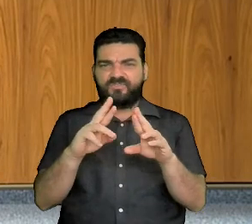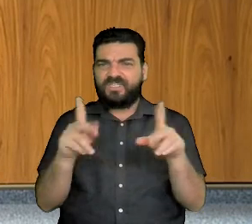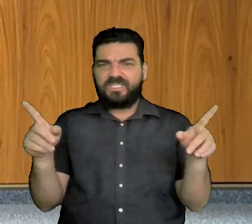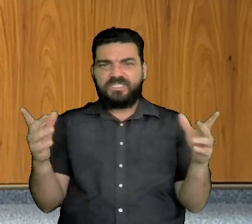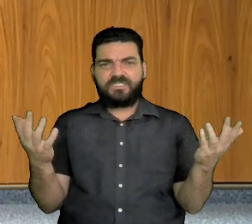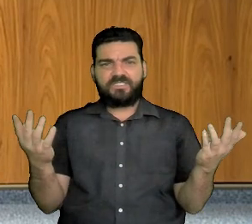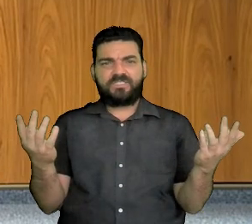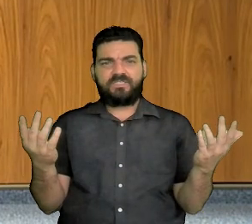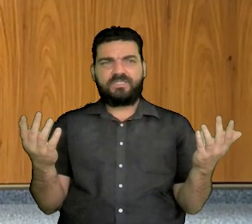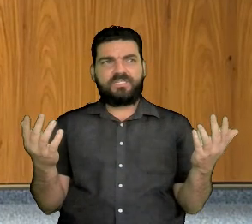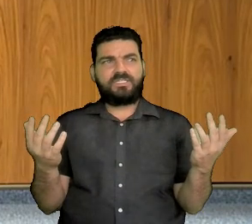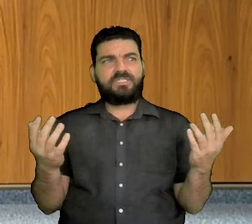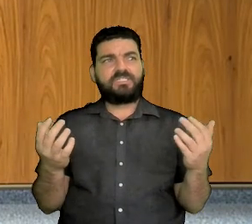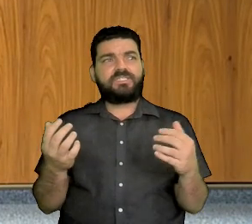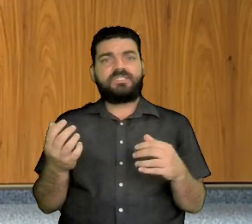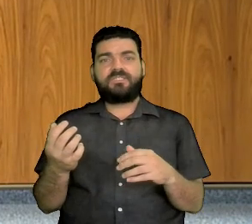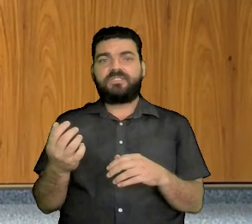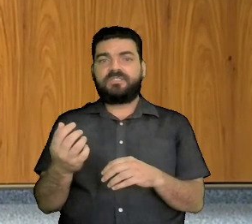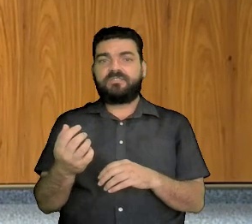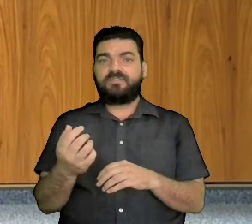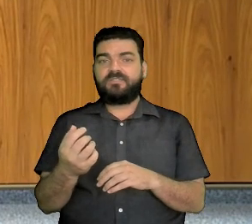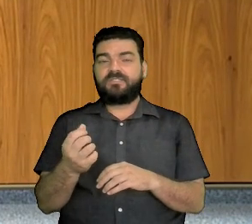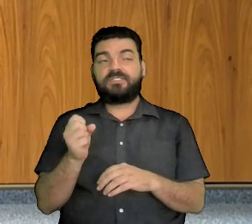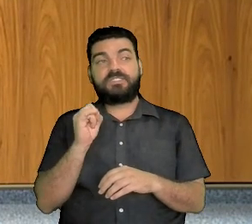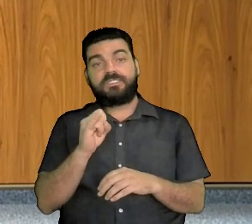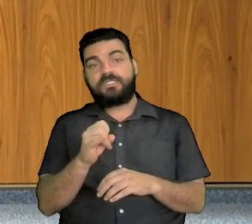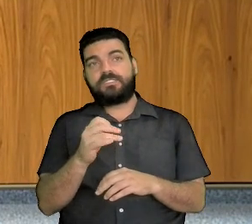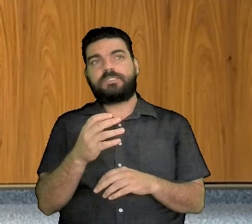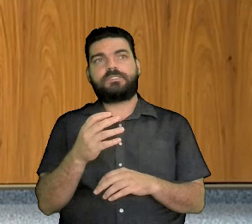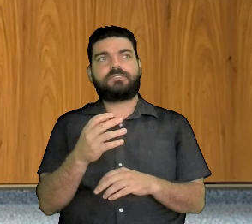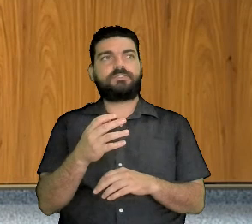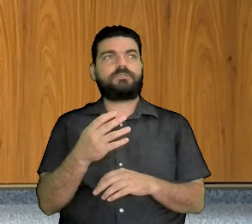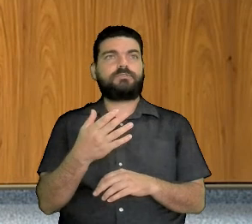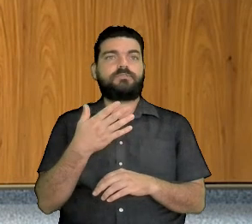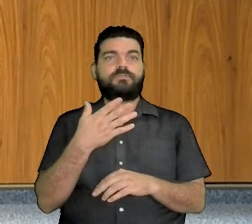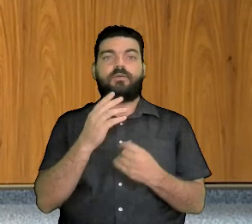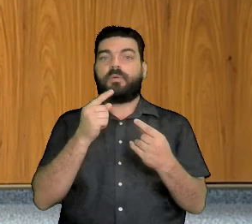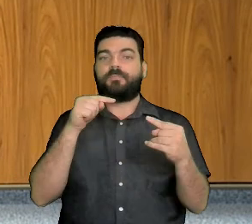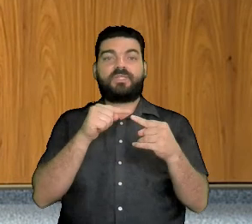terceiro cálculo. Eu falei, espera um pouco, alguma coisa está errada nisso aqui, porque se